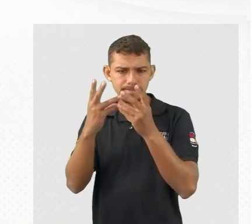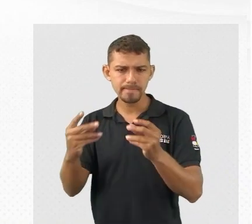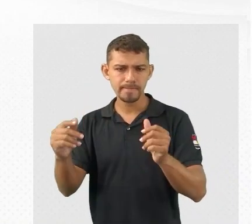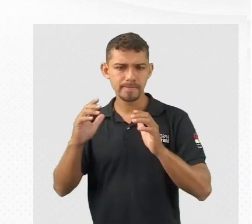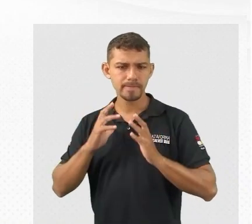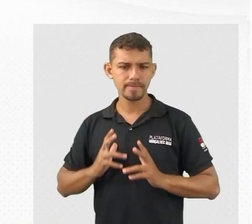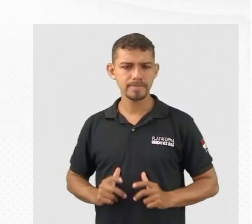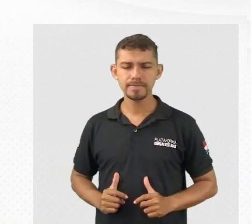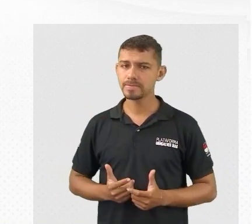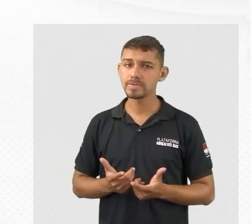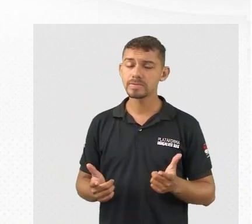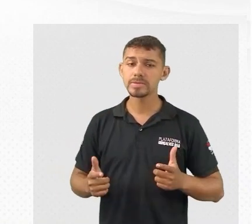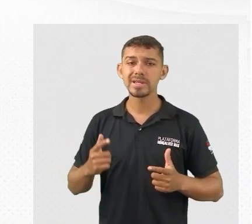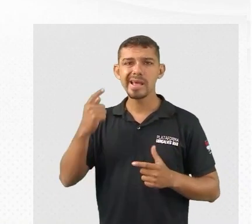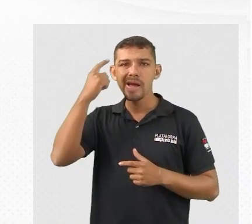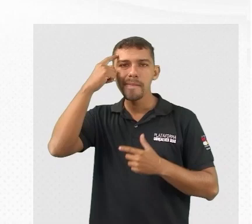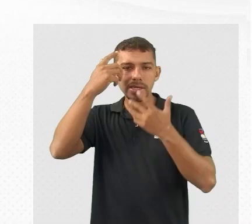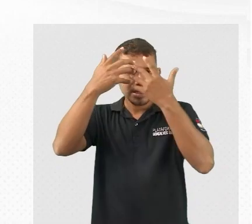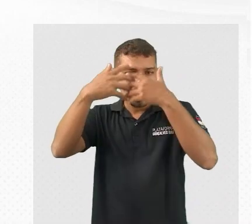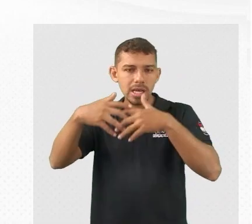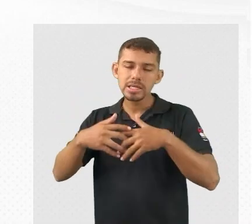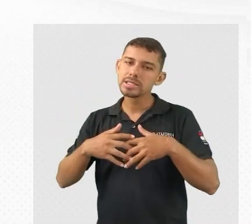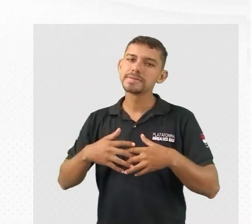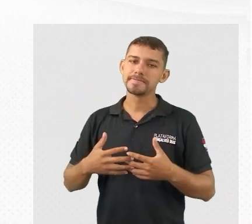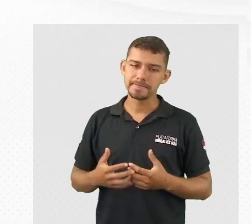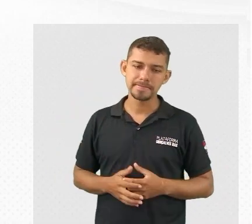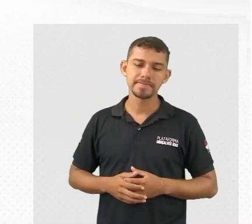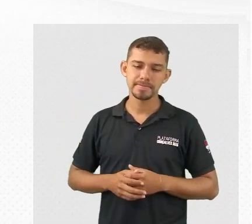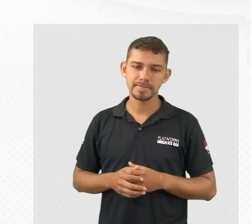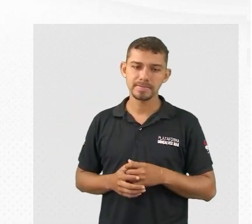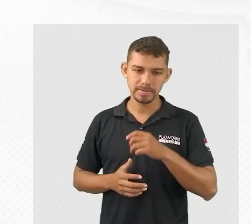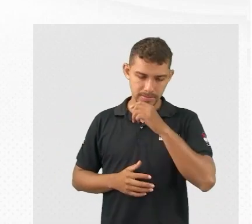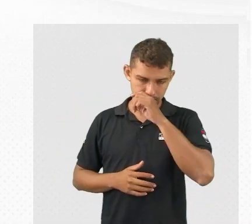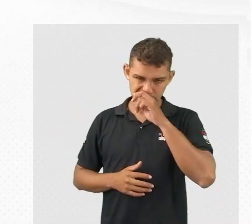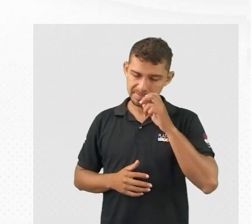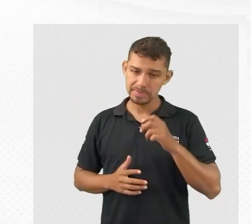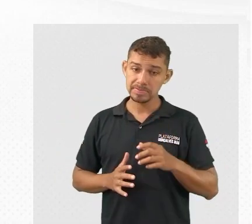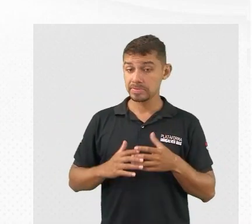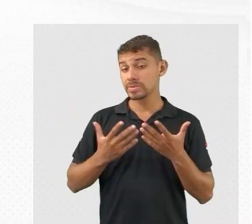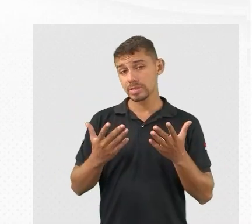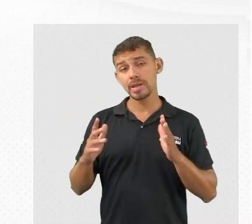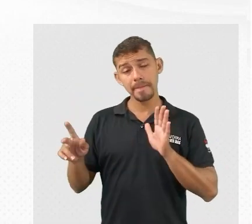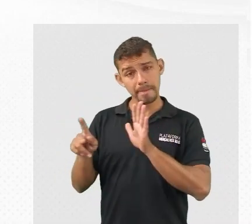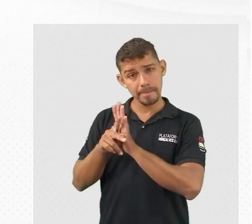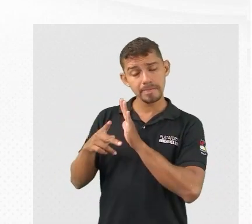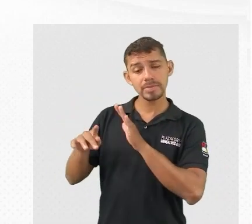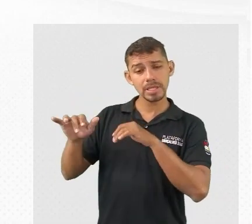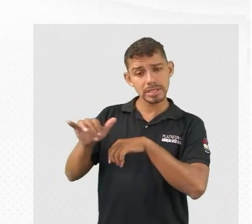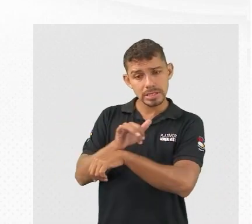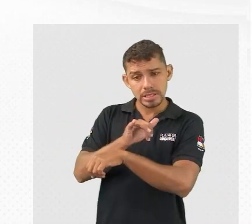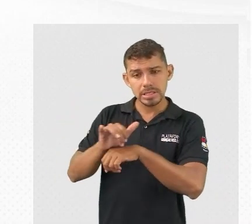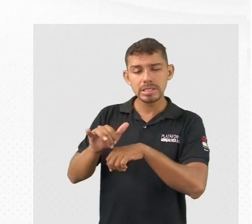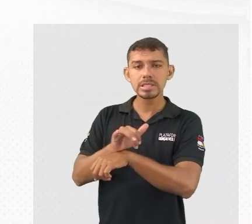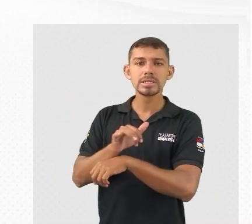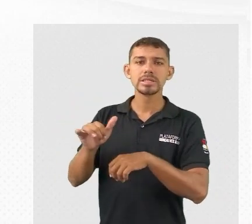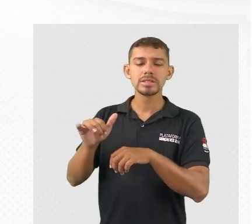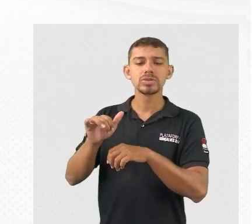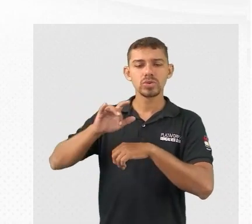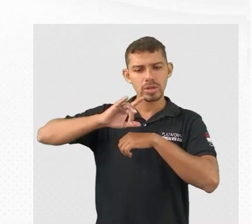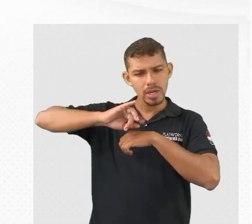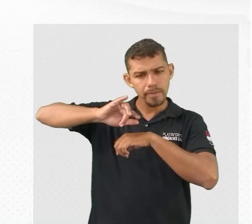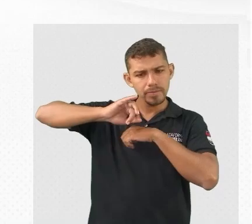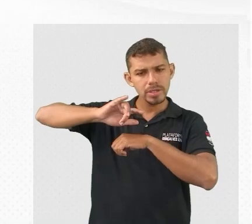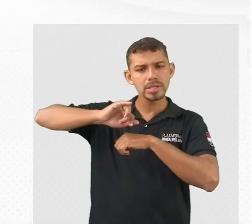nos impeça de pensar criticamente, né? E aí isso faz parte das estratégias do